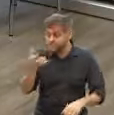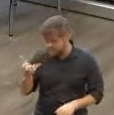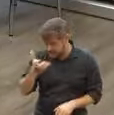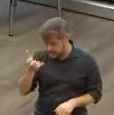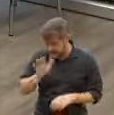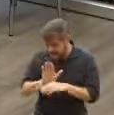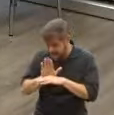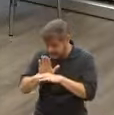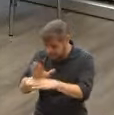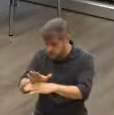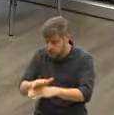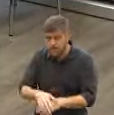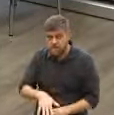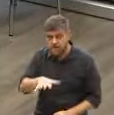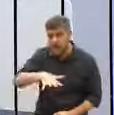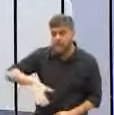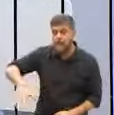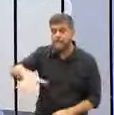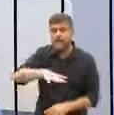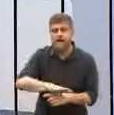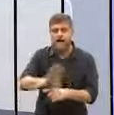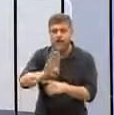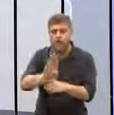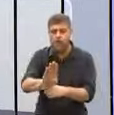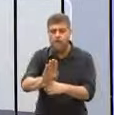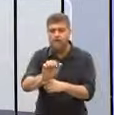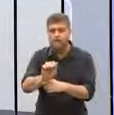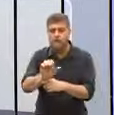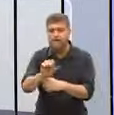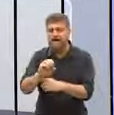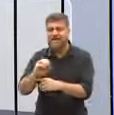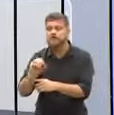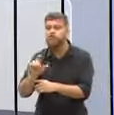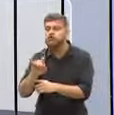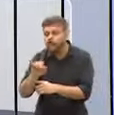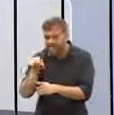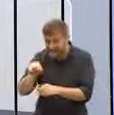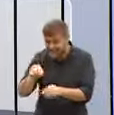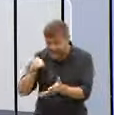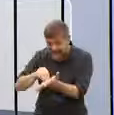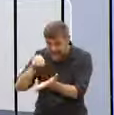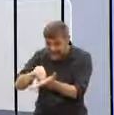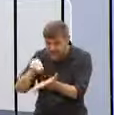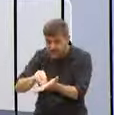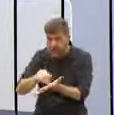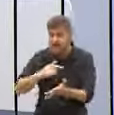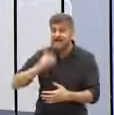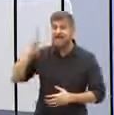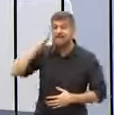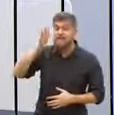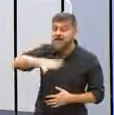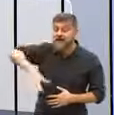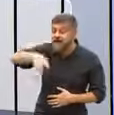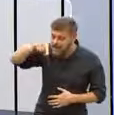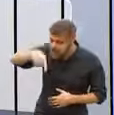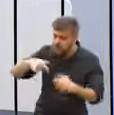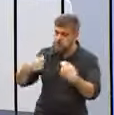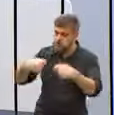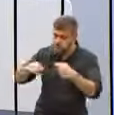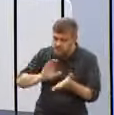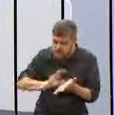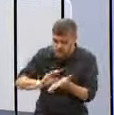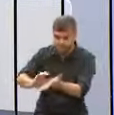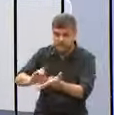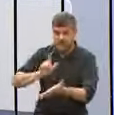quer, vai lá para o Bassoli, pegamos algumas regiões de Campinas que são carentes, então tem outras regiões que precisam desse tipo de